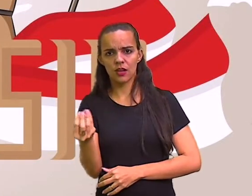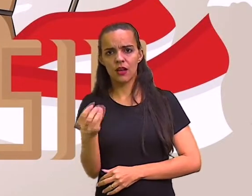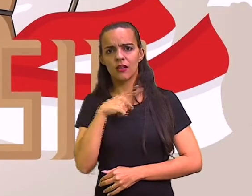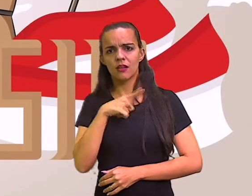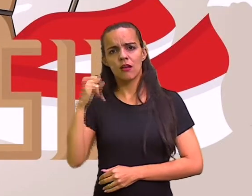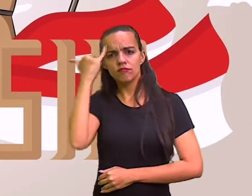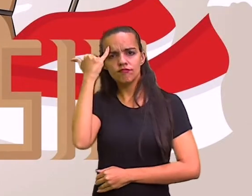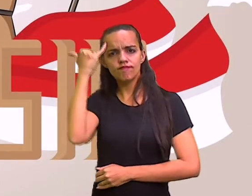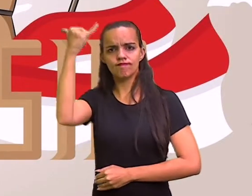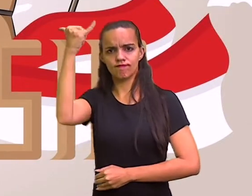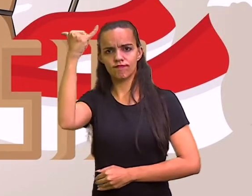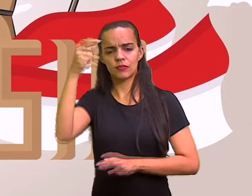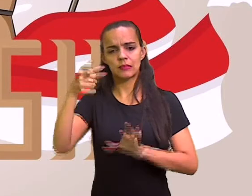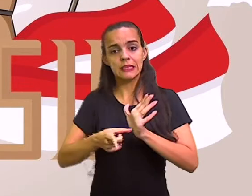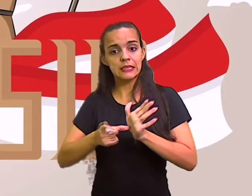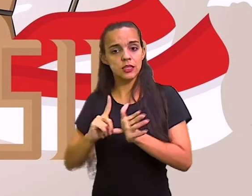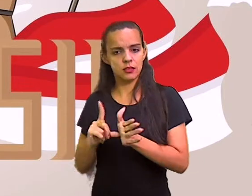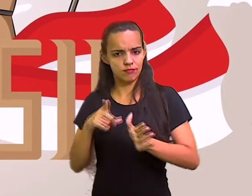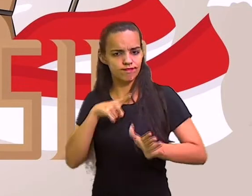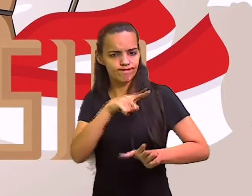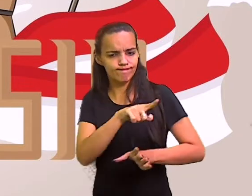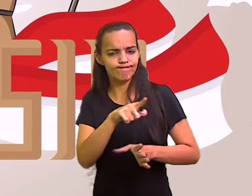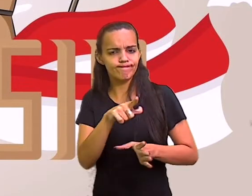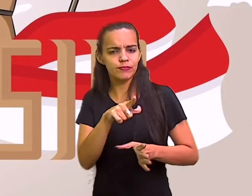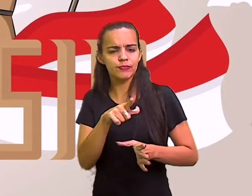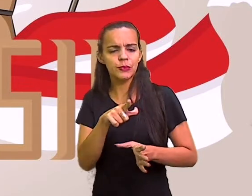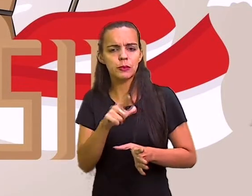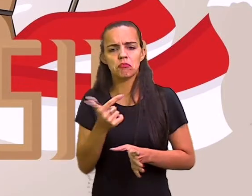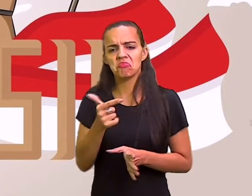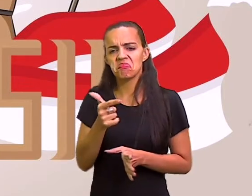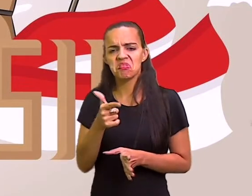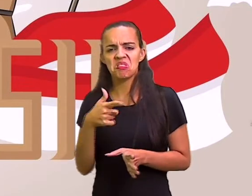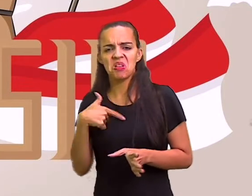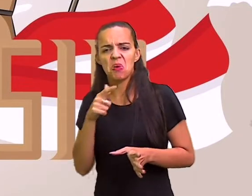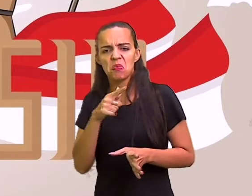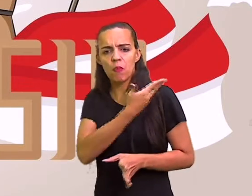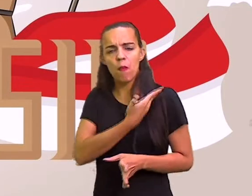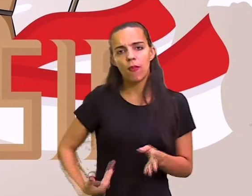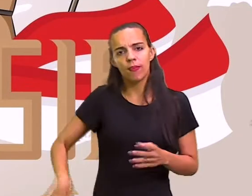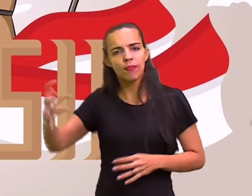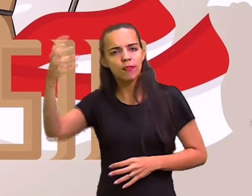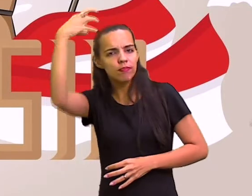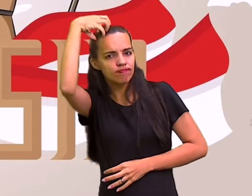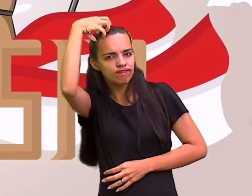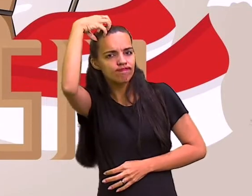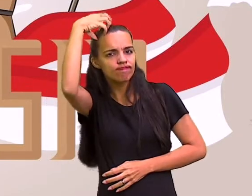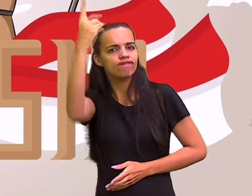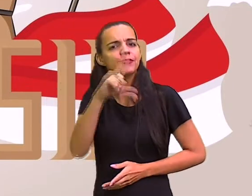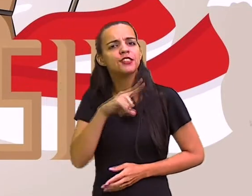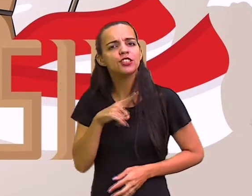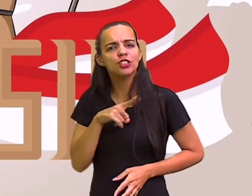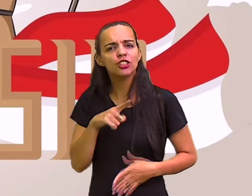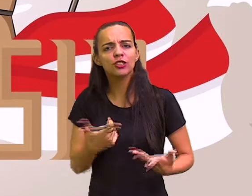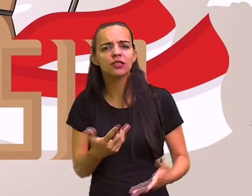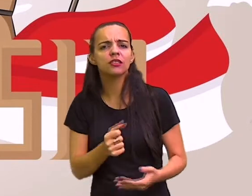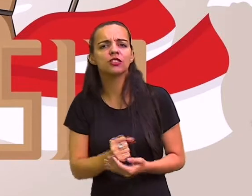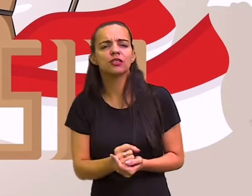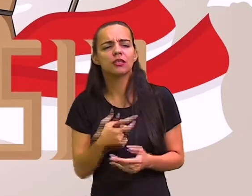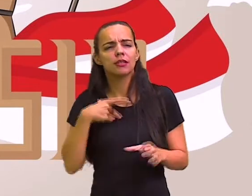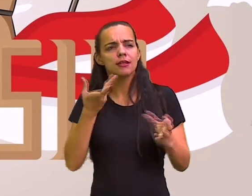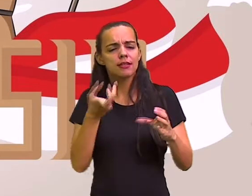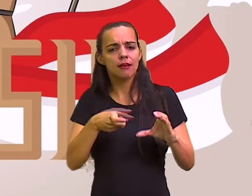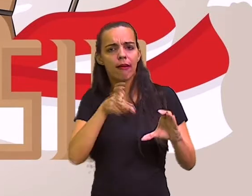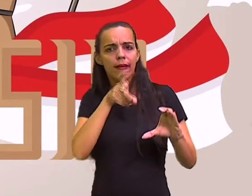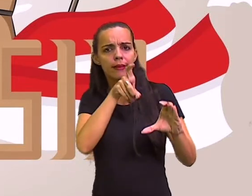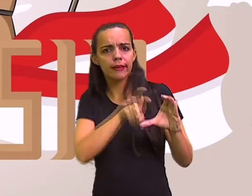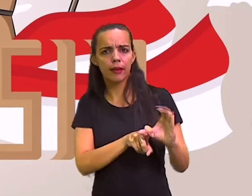ideologia anti-imperialista de Sukarno acabou por tornar a Indonésia crescentemente dependente da